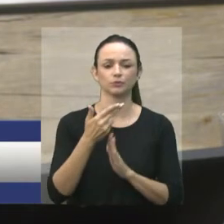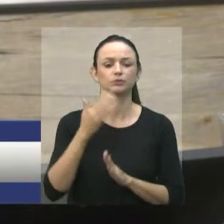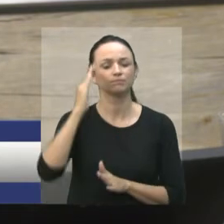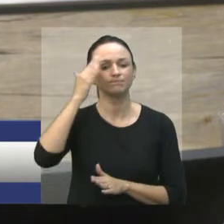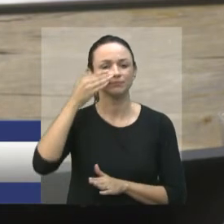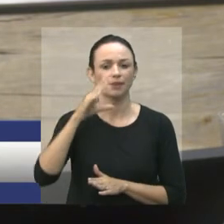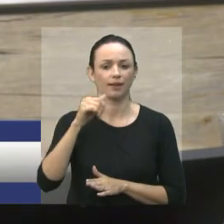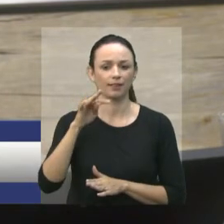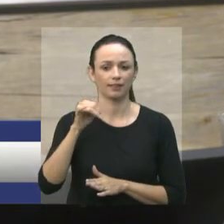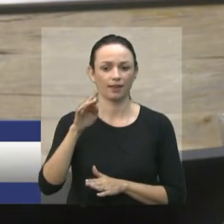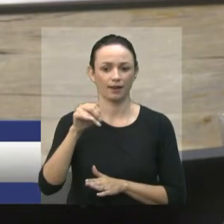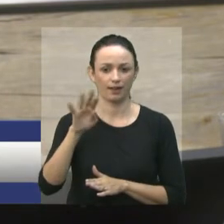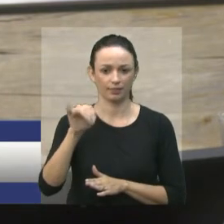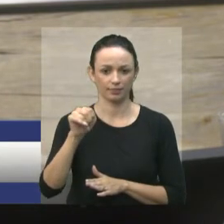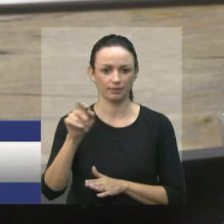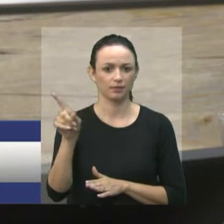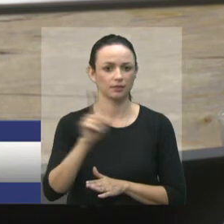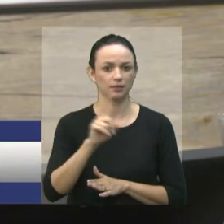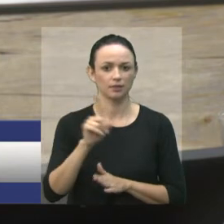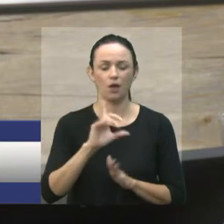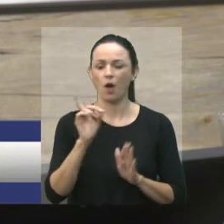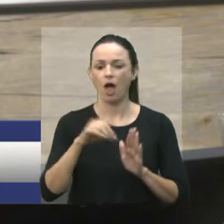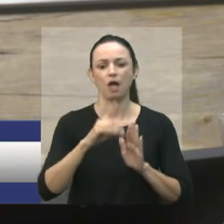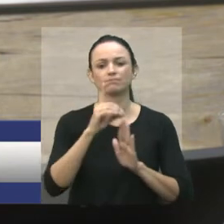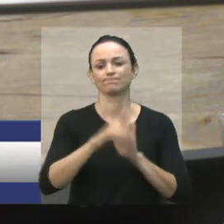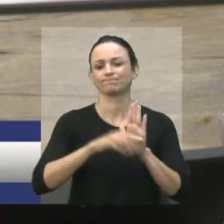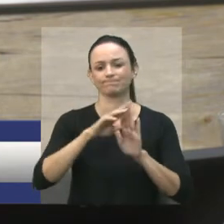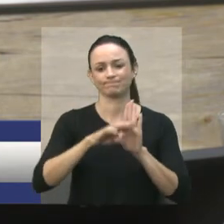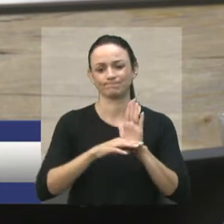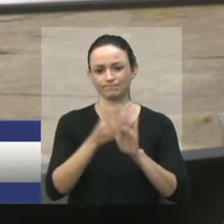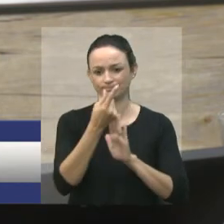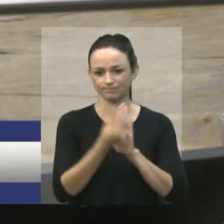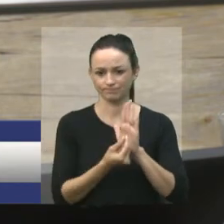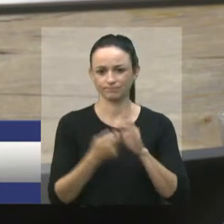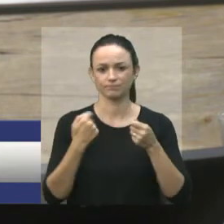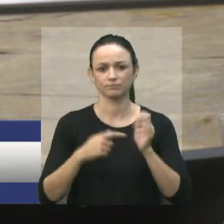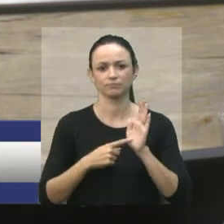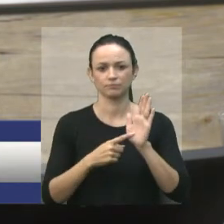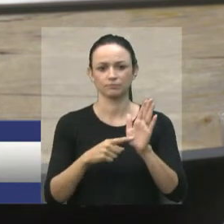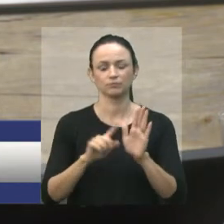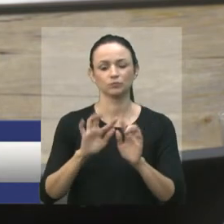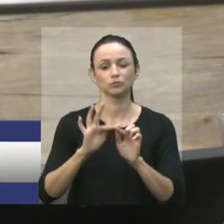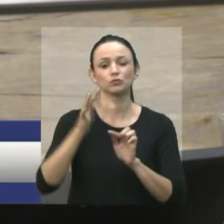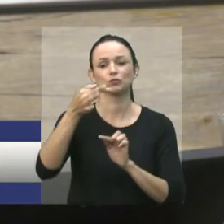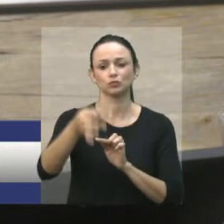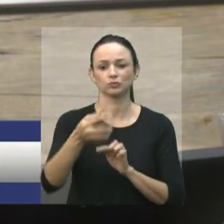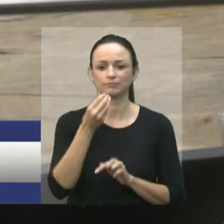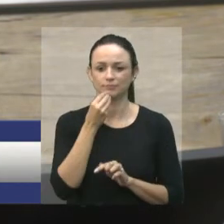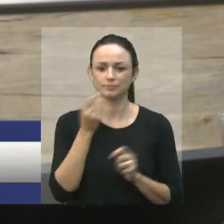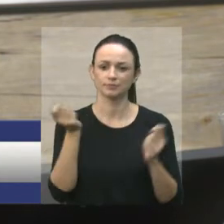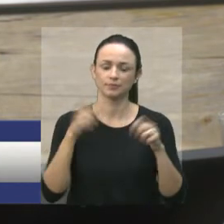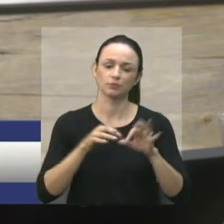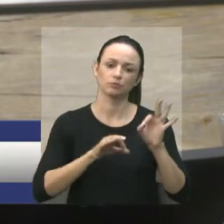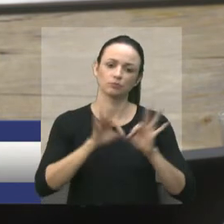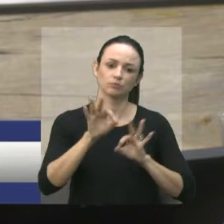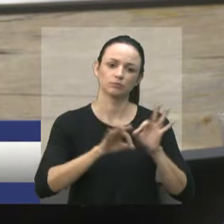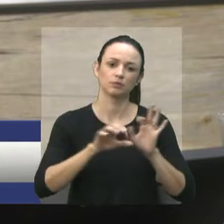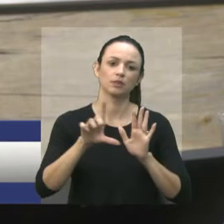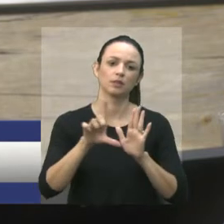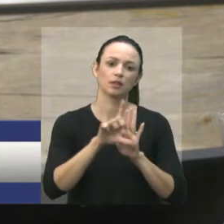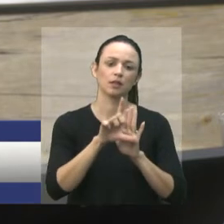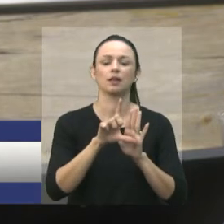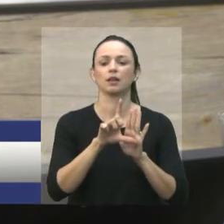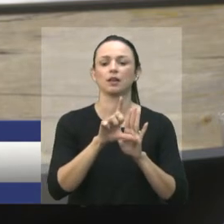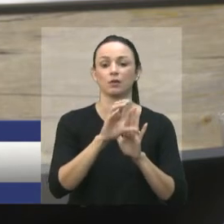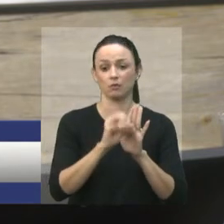no município não é uma diretriz orçamentária, devendo ser apresentada oportunamente quando da elaboração da lei orçamentária